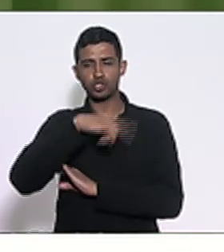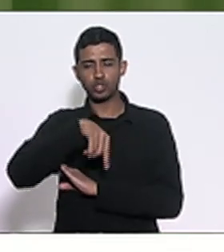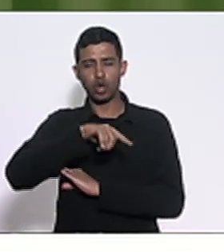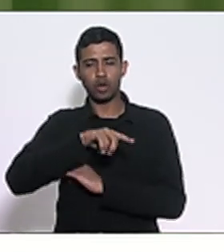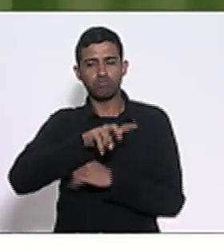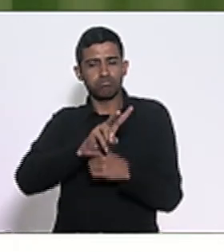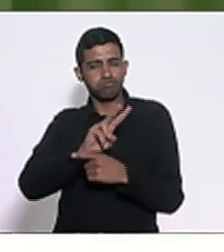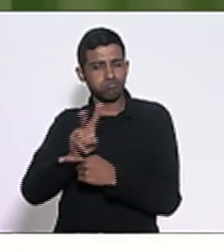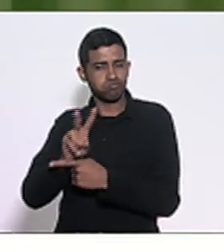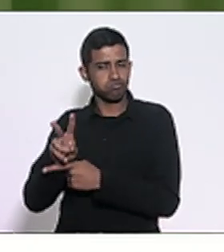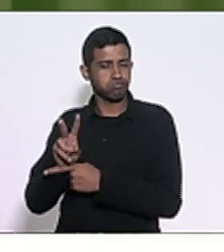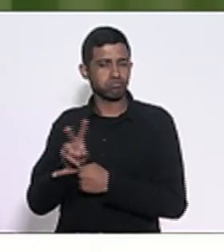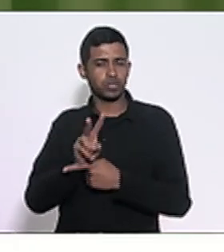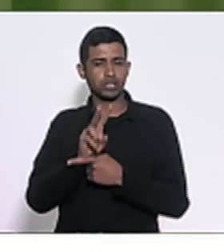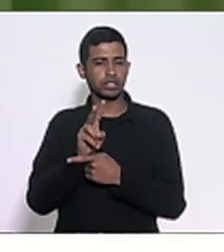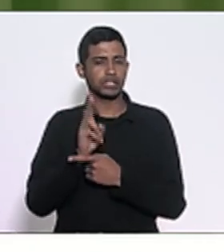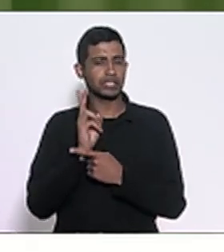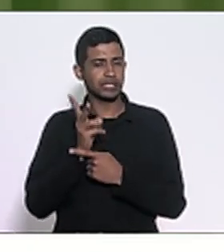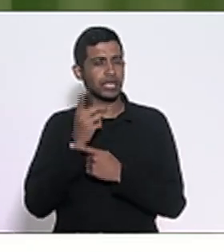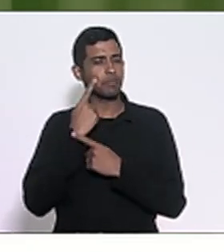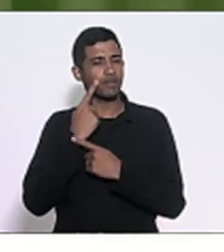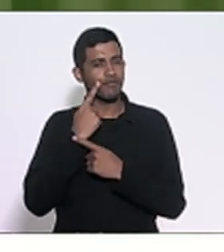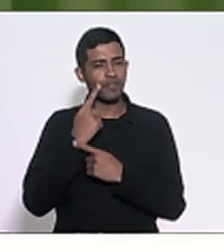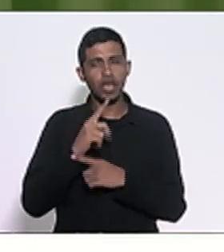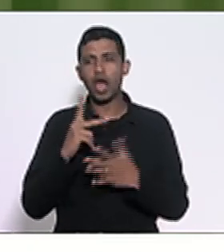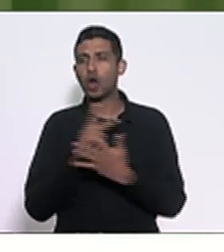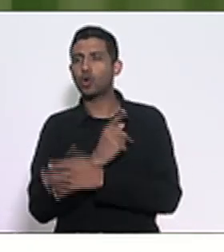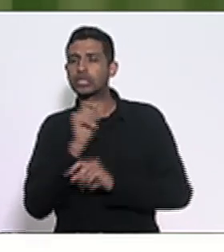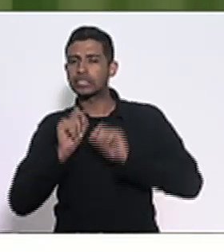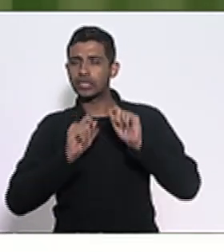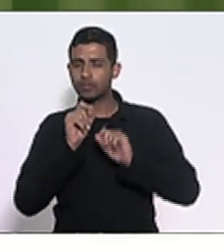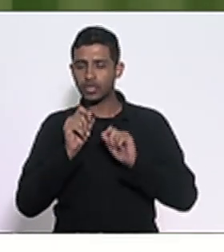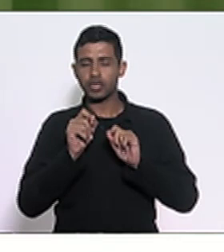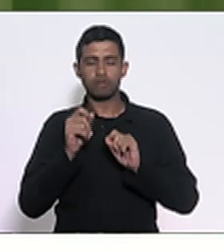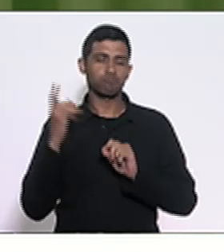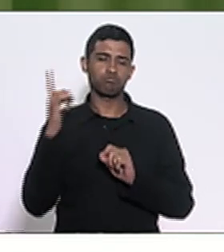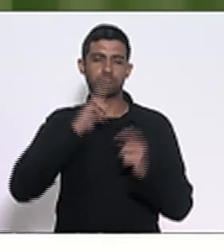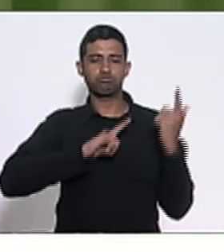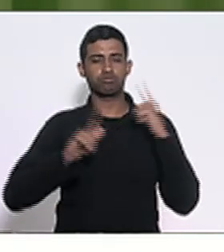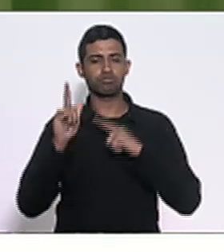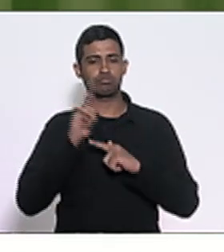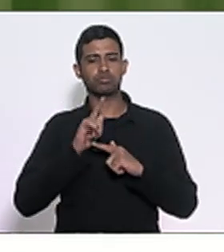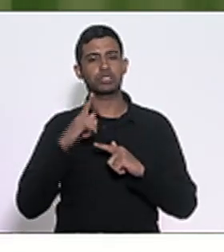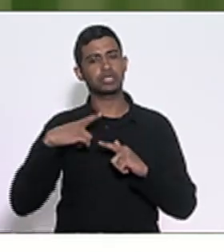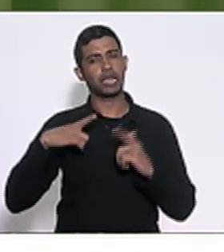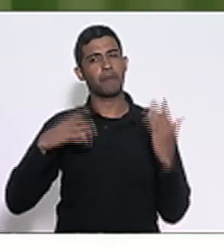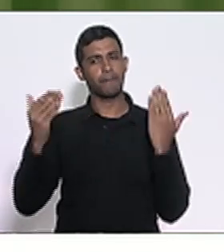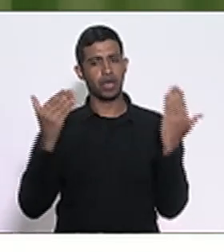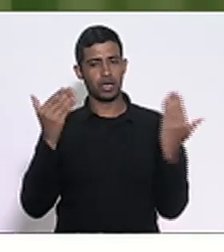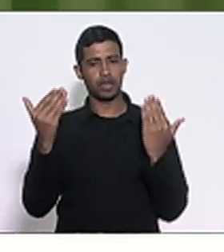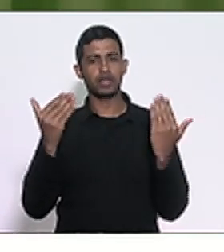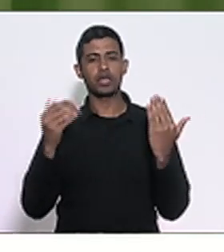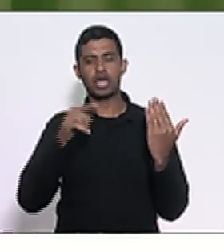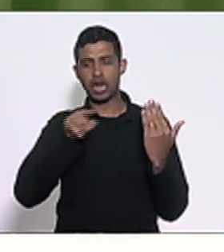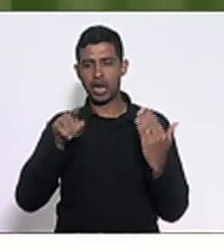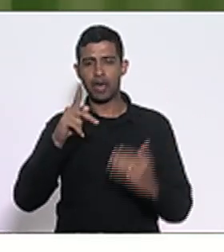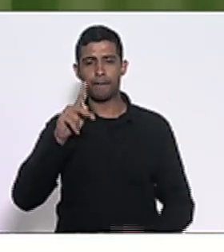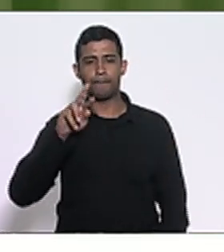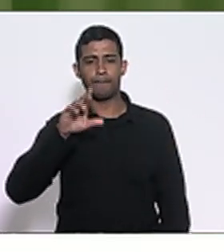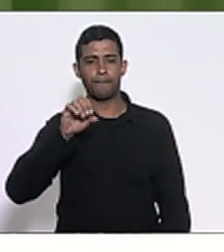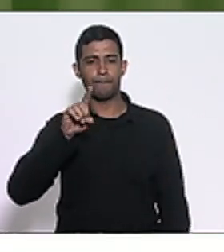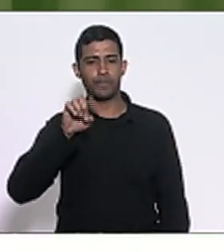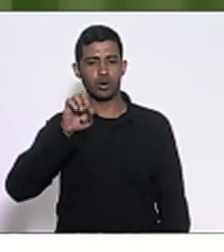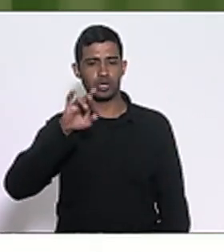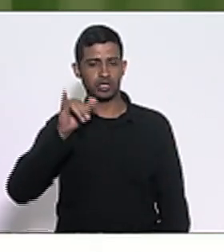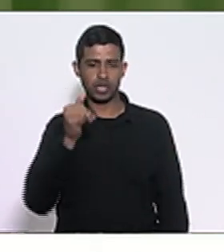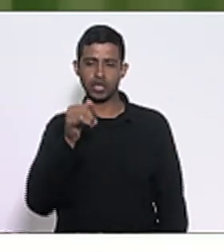em tempo real o que está trafegando, o que está acontecendo. Em paralelo a isso, internamente, estamos estruturando bastante o Proderj para que